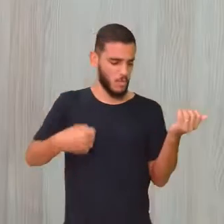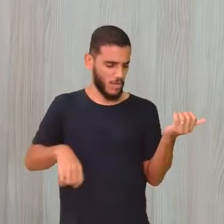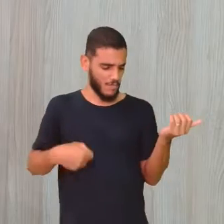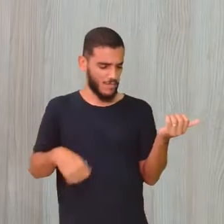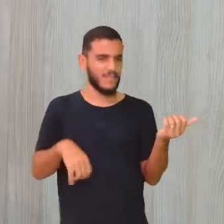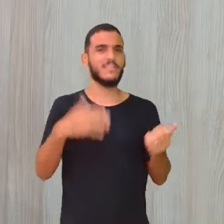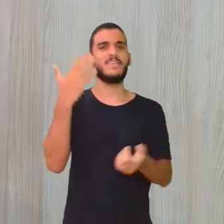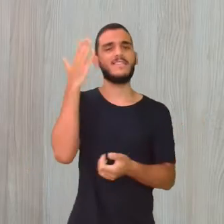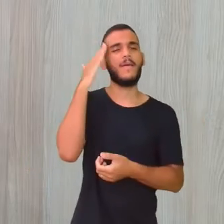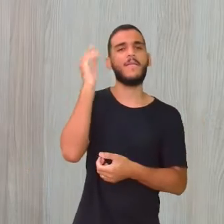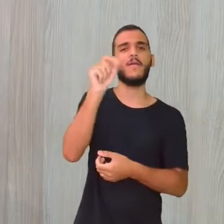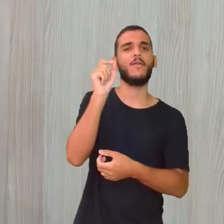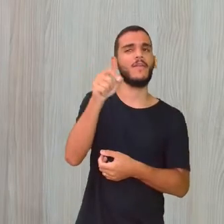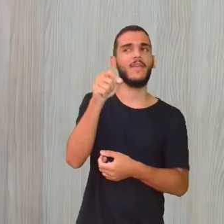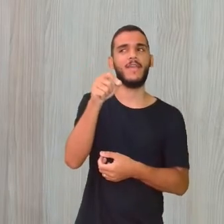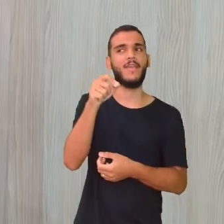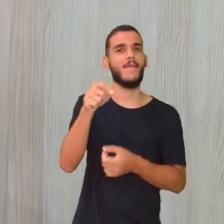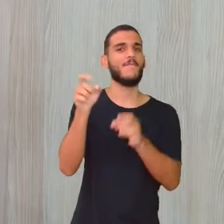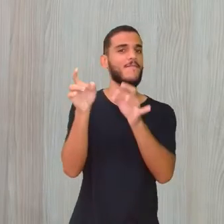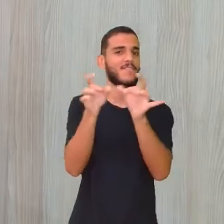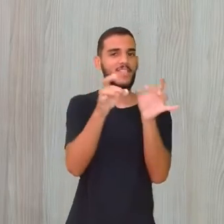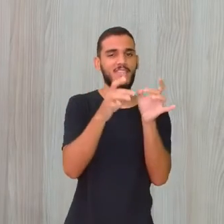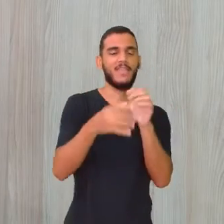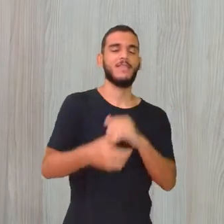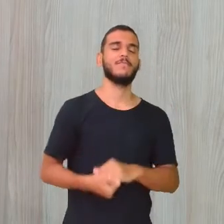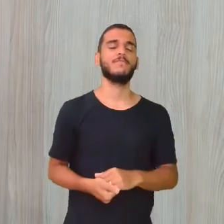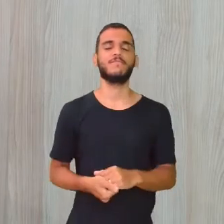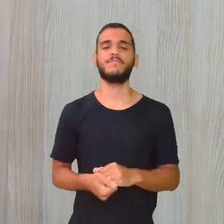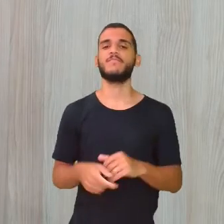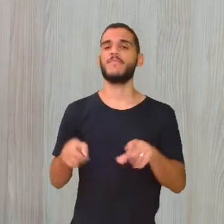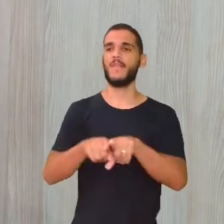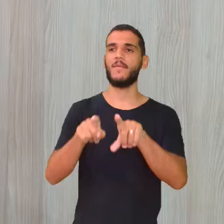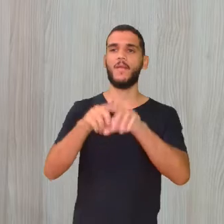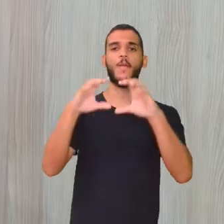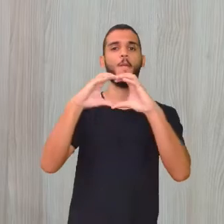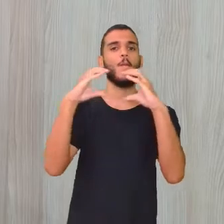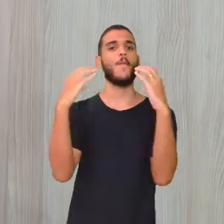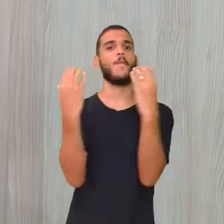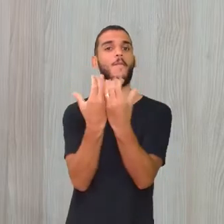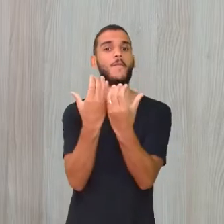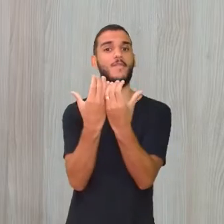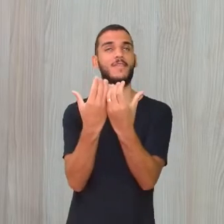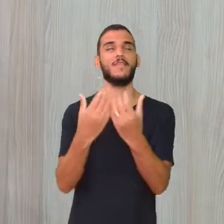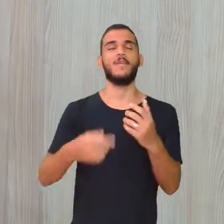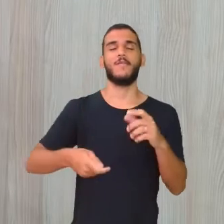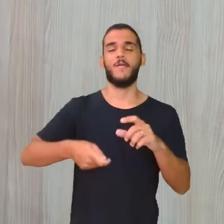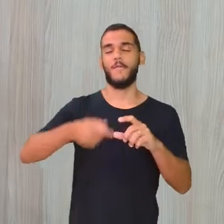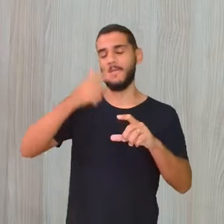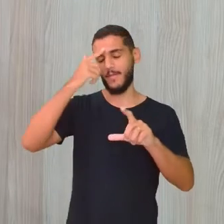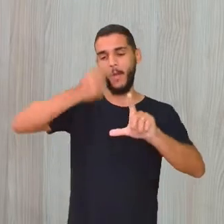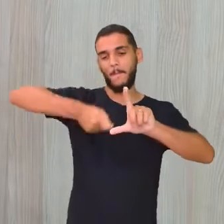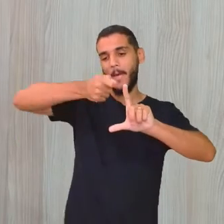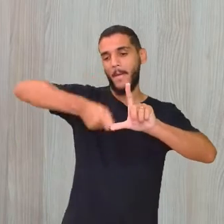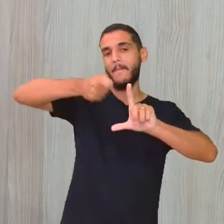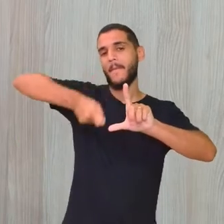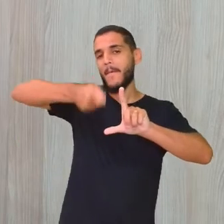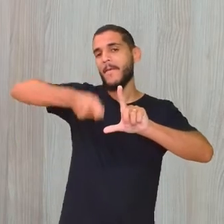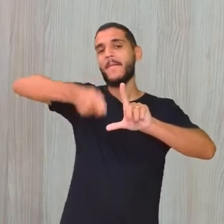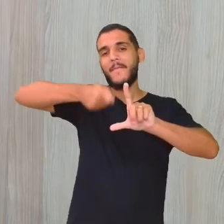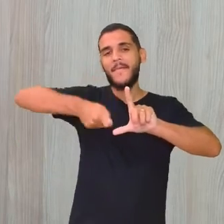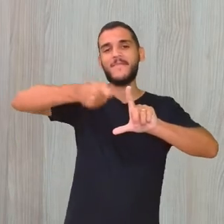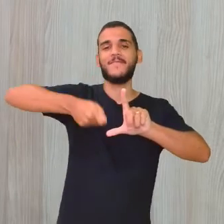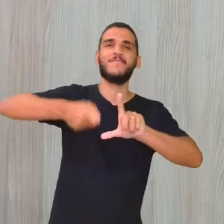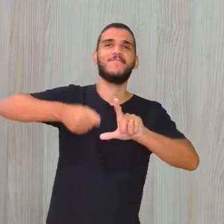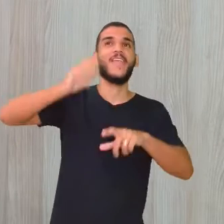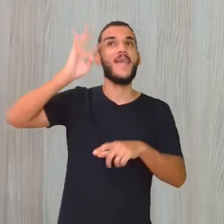gente saber que vem cavaquinho para vender. Copa do Mundo chegando, a gente pega um triângulozinho. Imagina chegando no